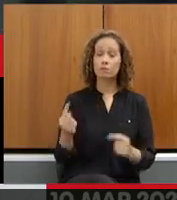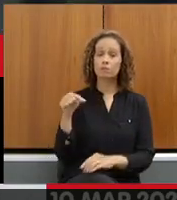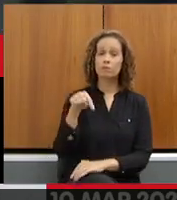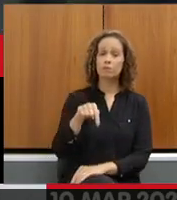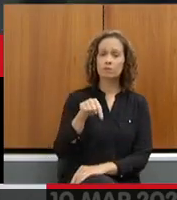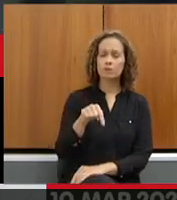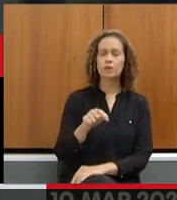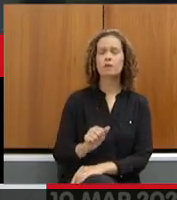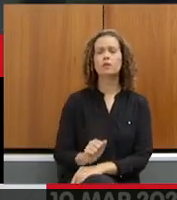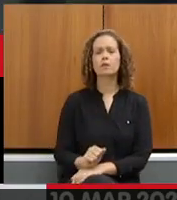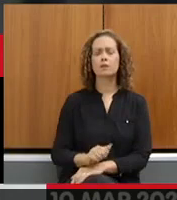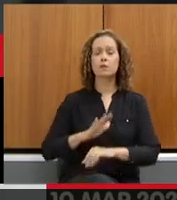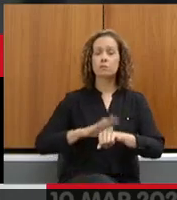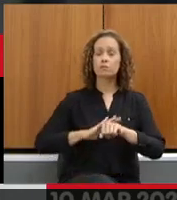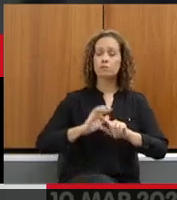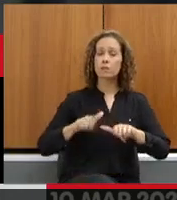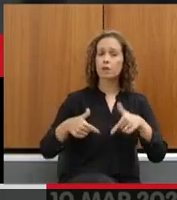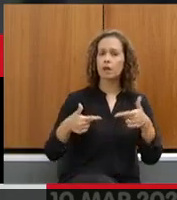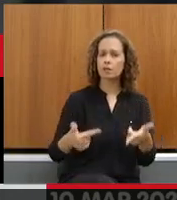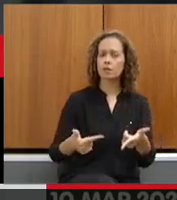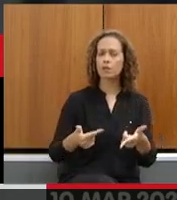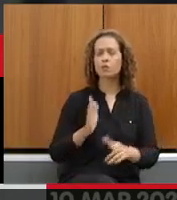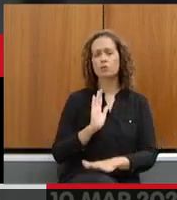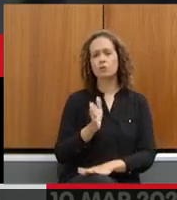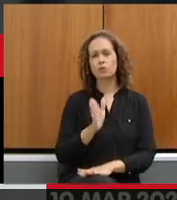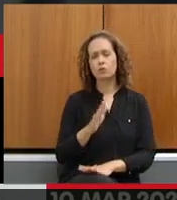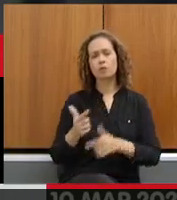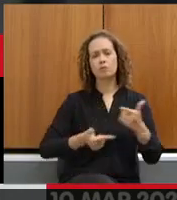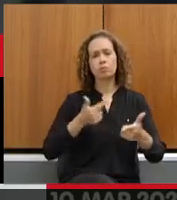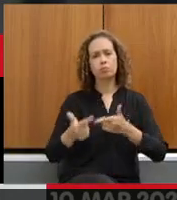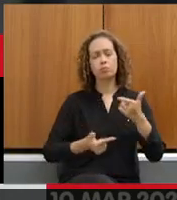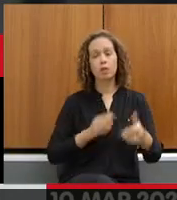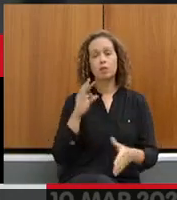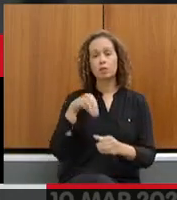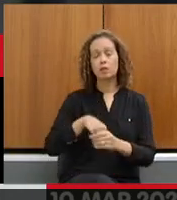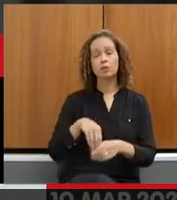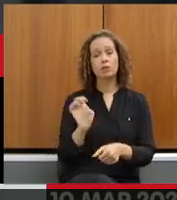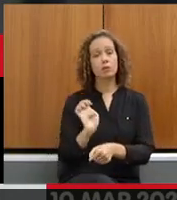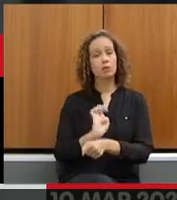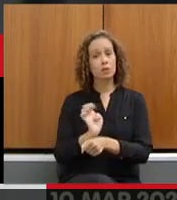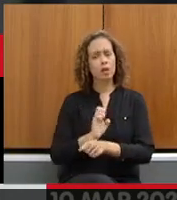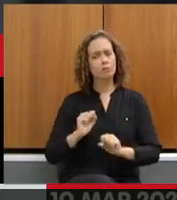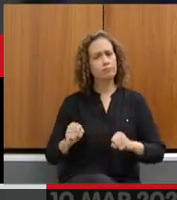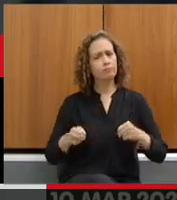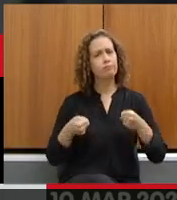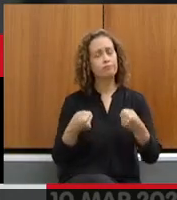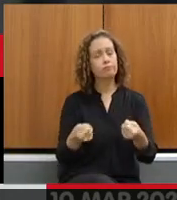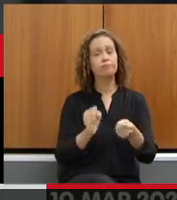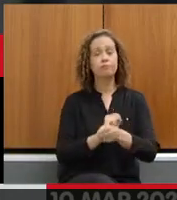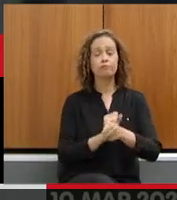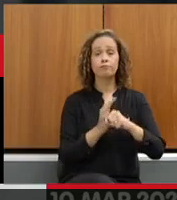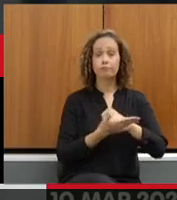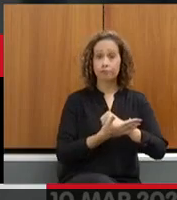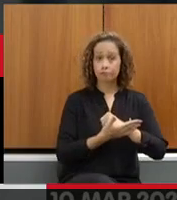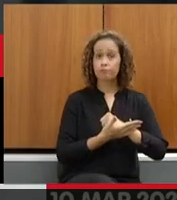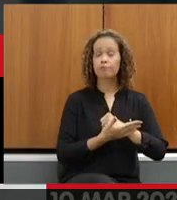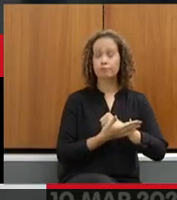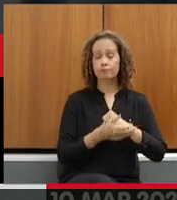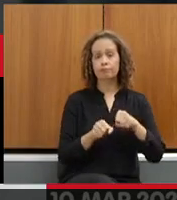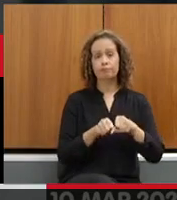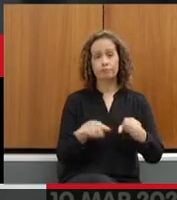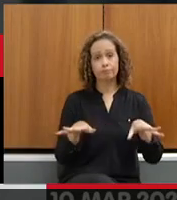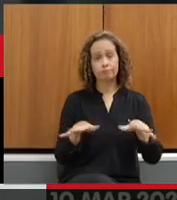sobre as ações adotadas no estado no enfrentamento da pandemia da cor